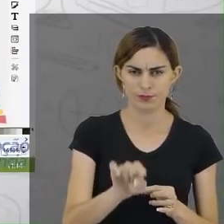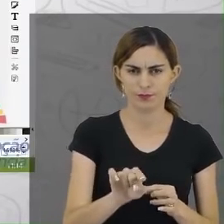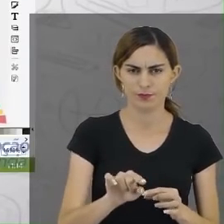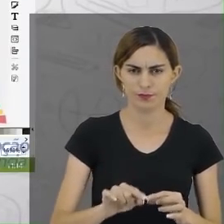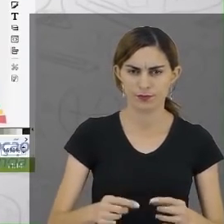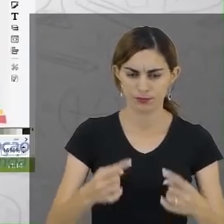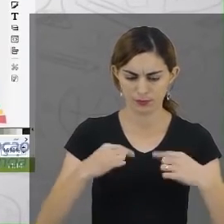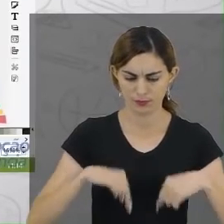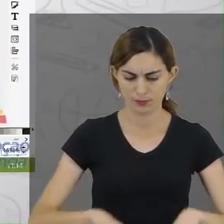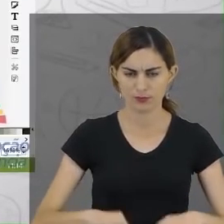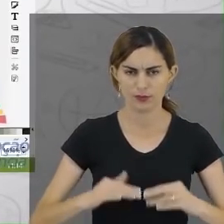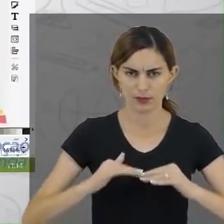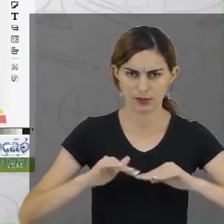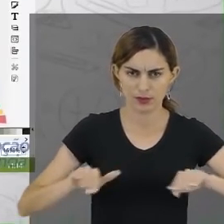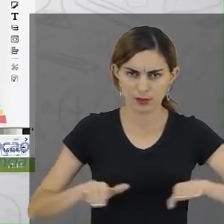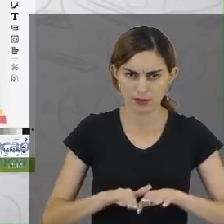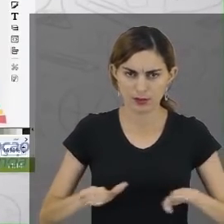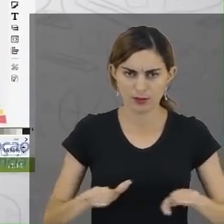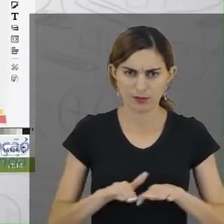Vamos clicar no nó de baixo.